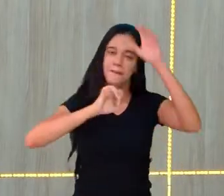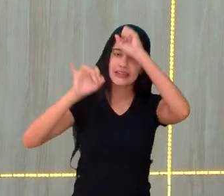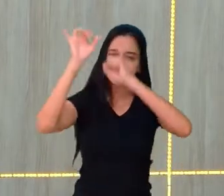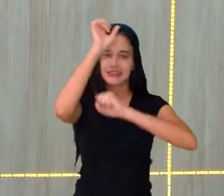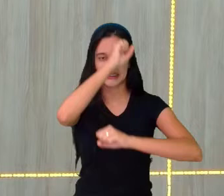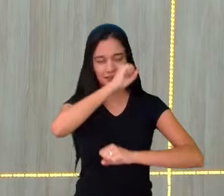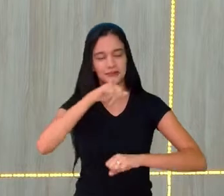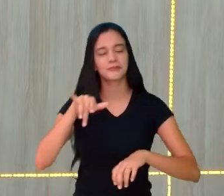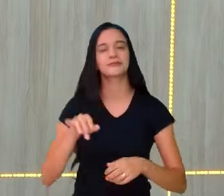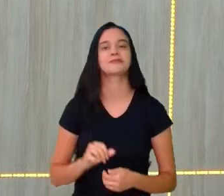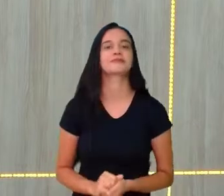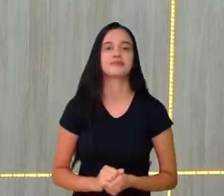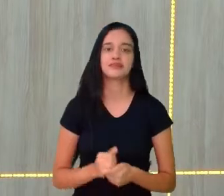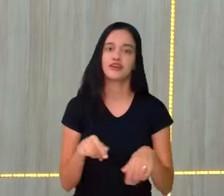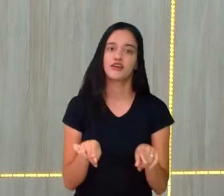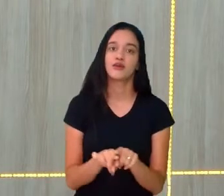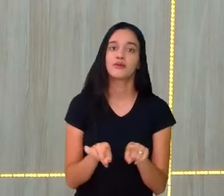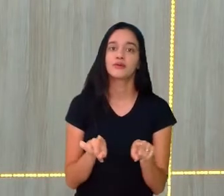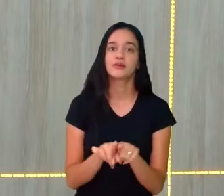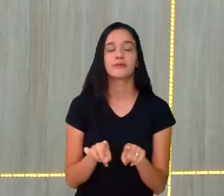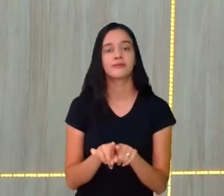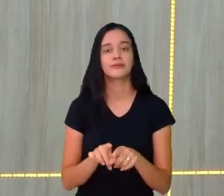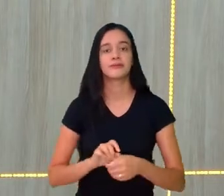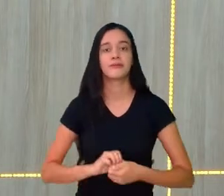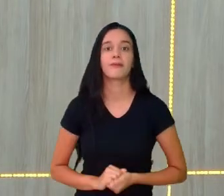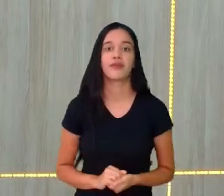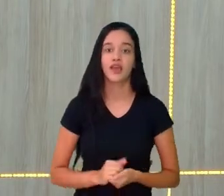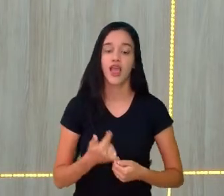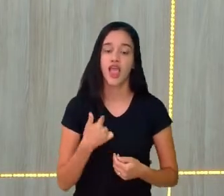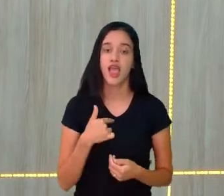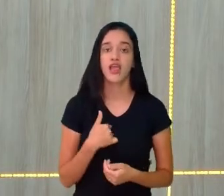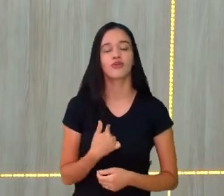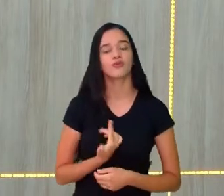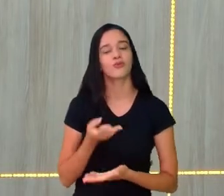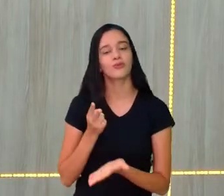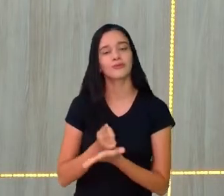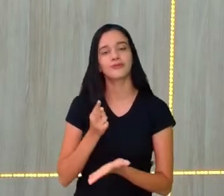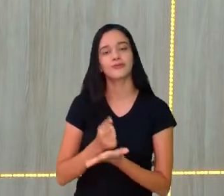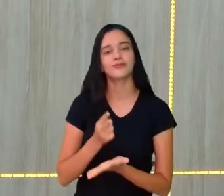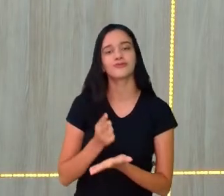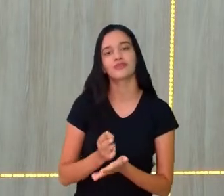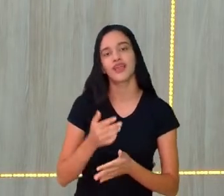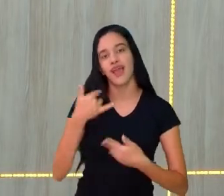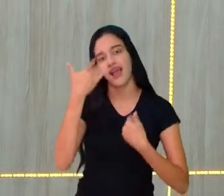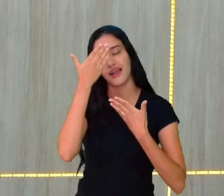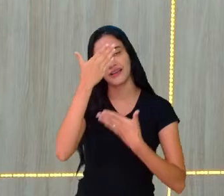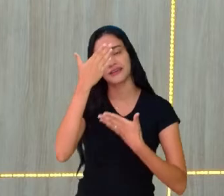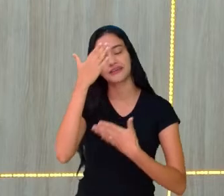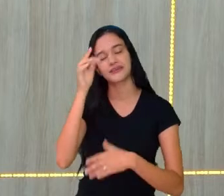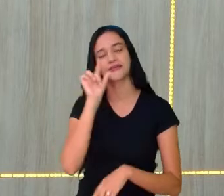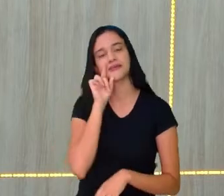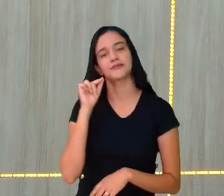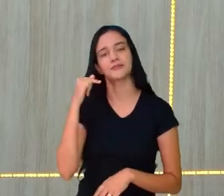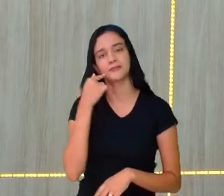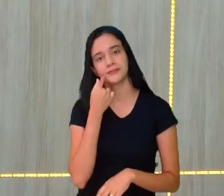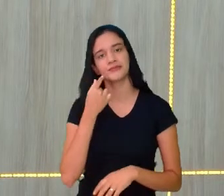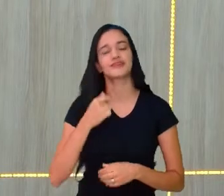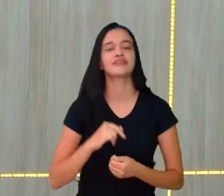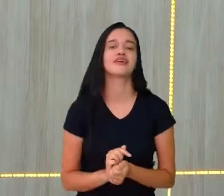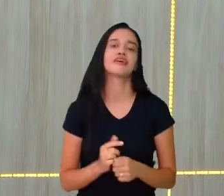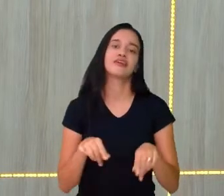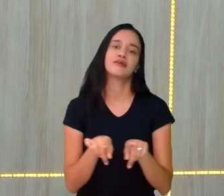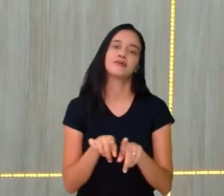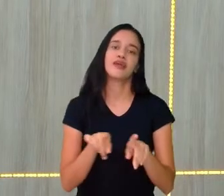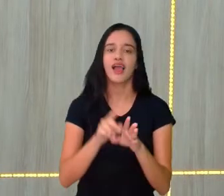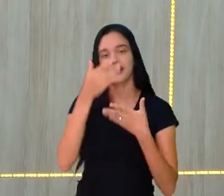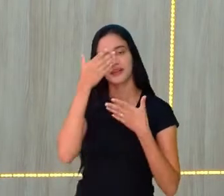muitas aprendizagens. No mais, por hoje a gente fica por aqui. Agradecer mais uma vez a Midian,